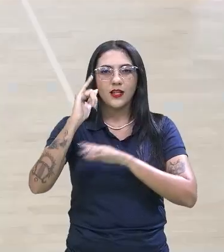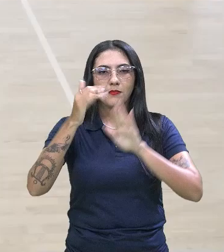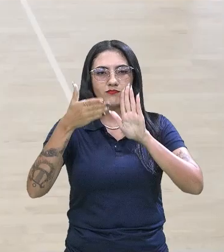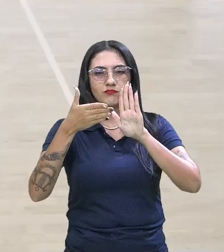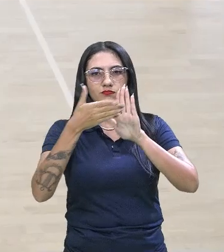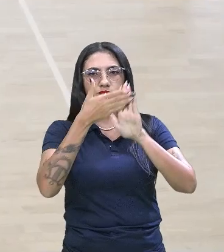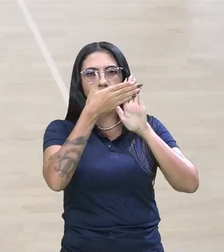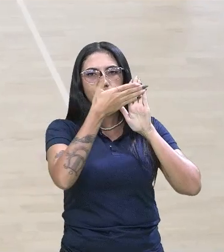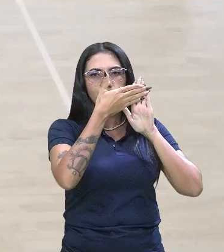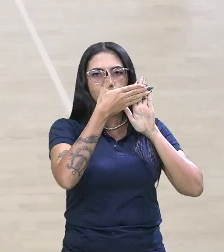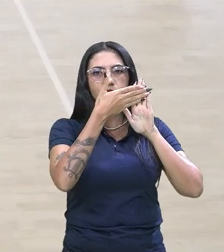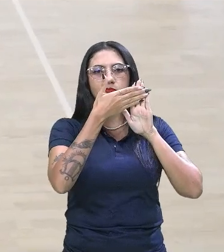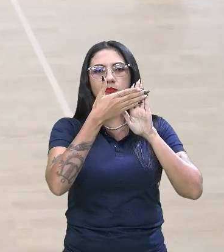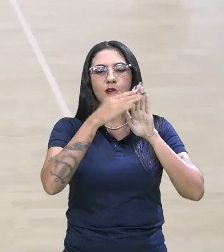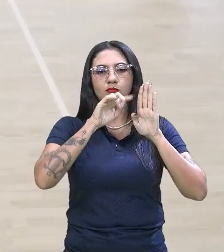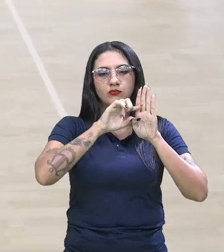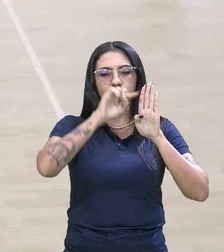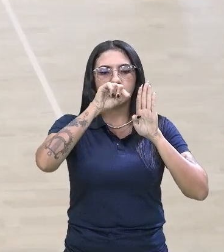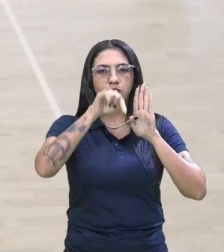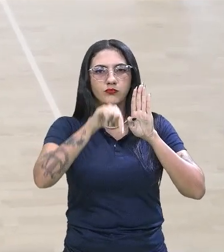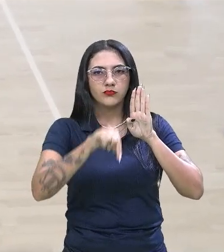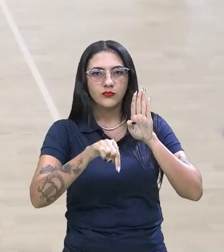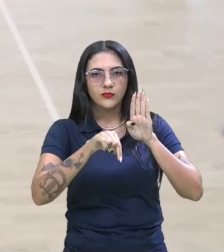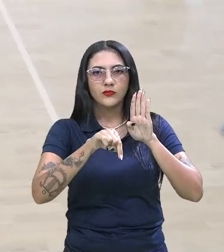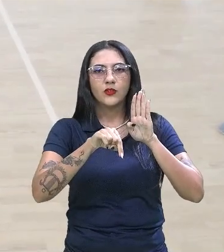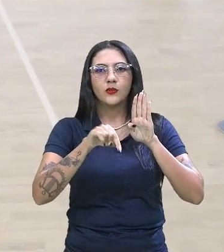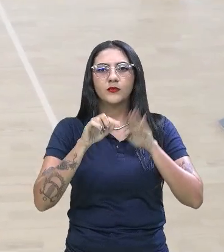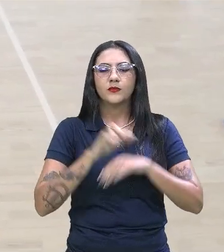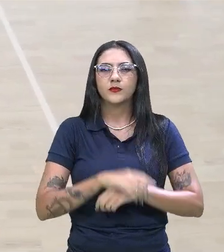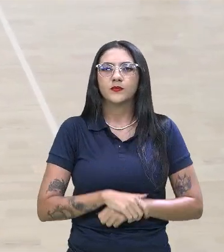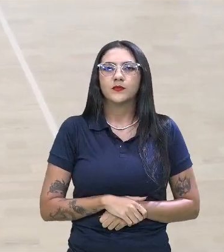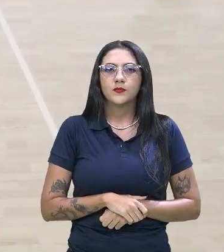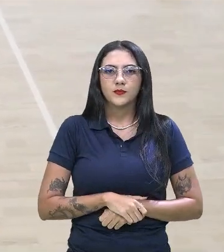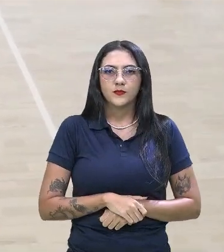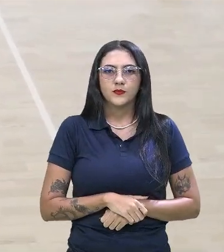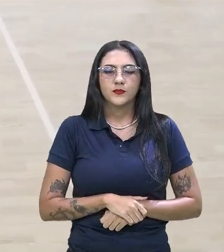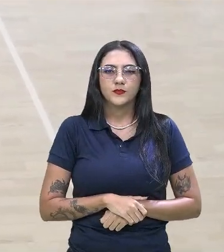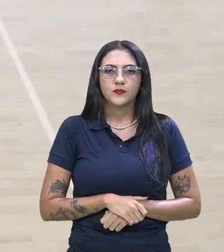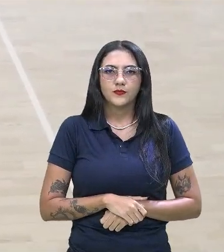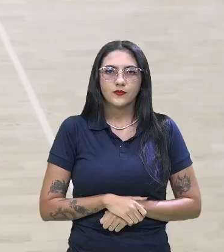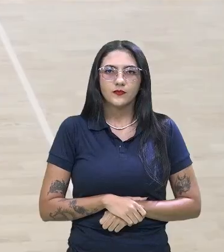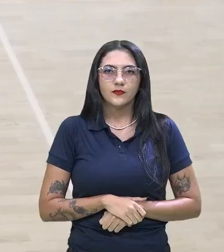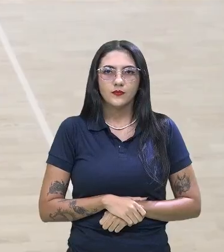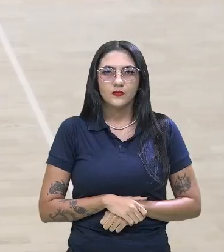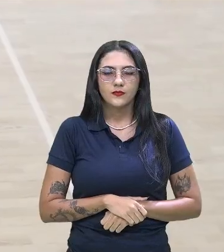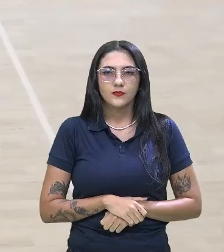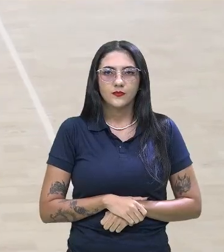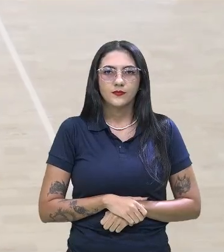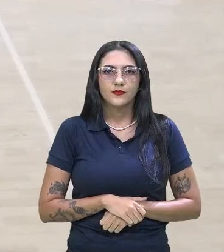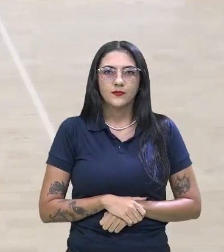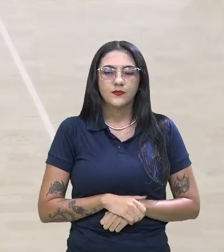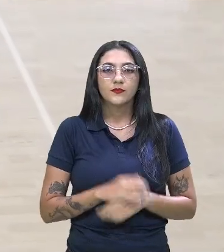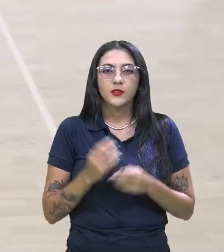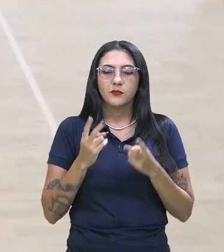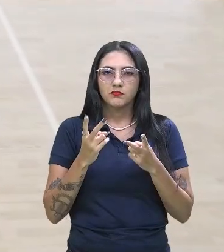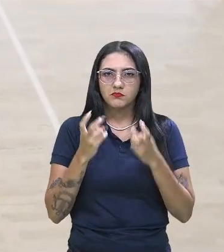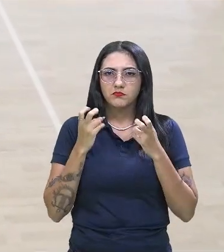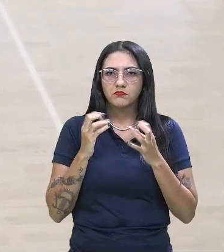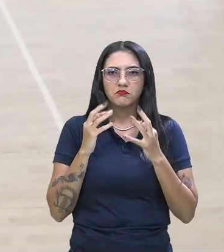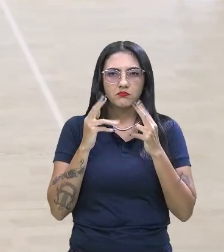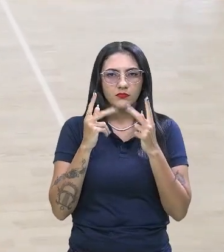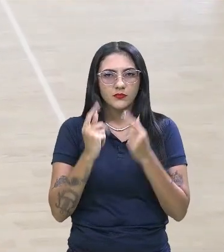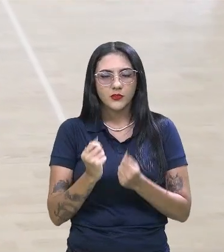bloquear o ataque de forma que a bola caia na quadra adversária. Então, observem aí cada movimento,